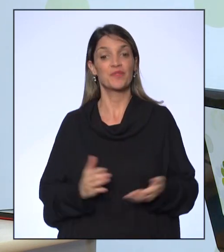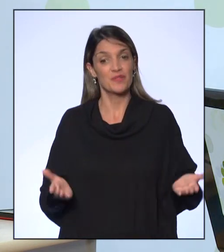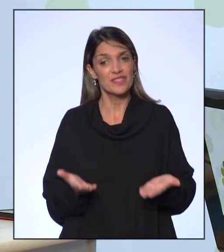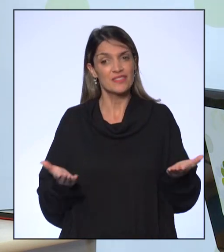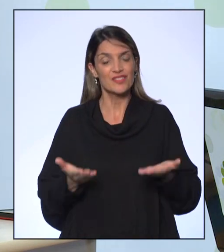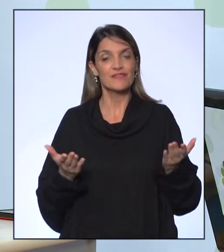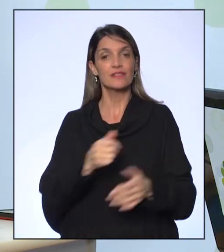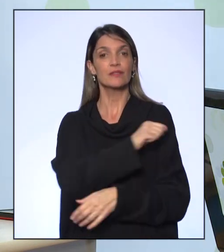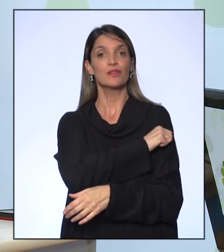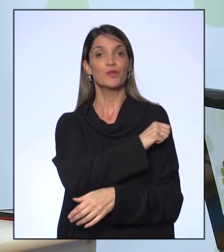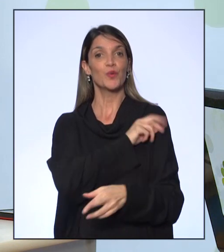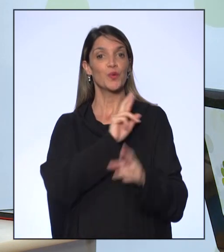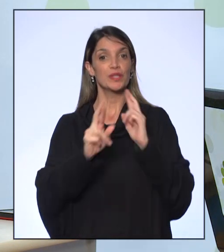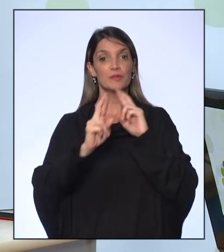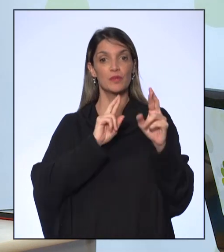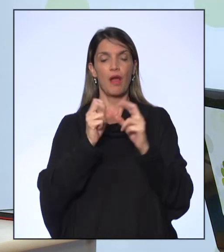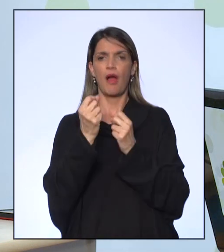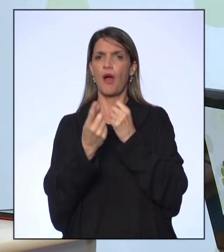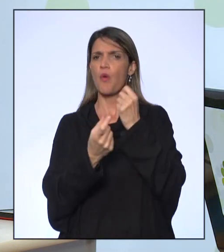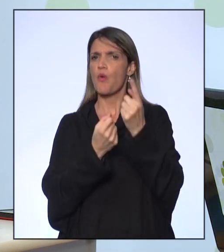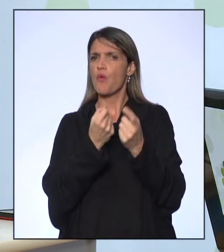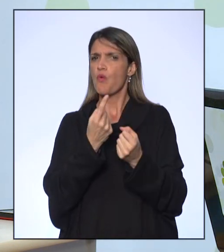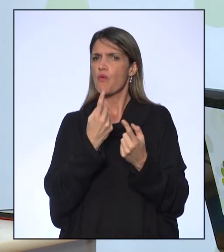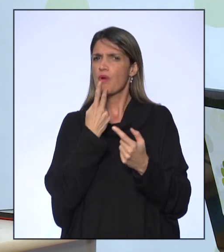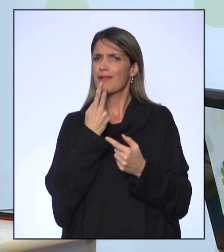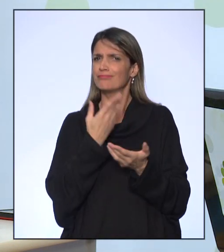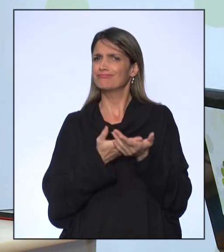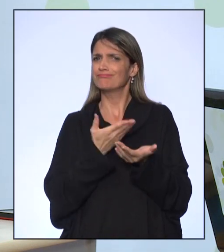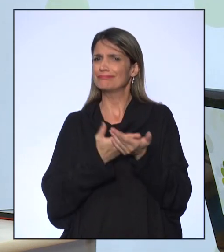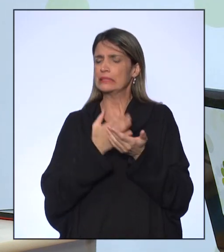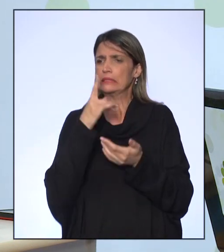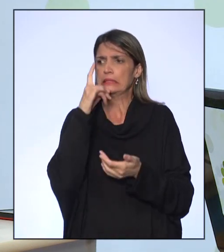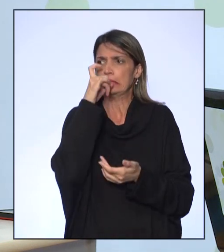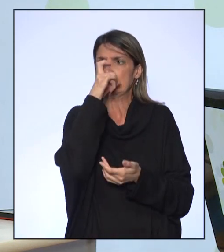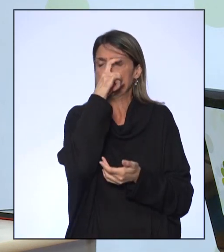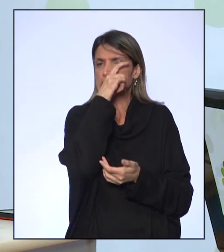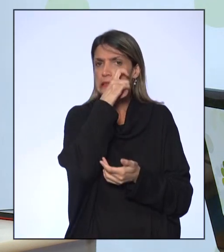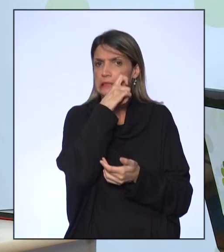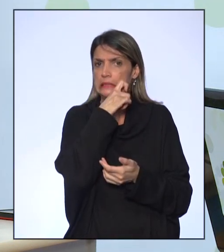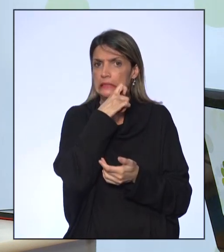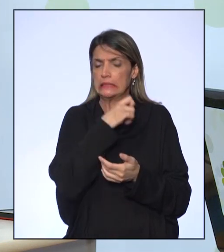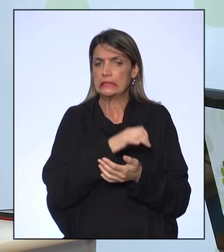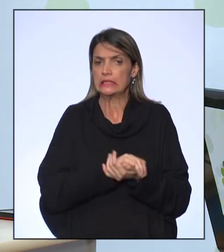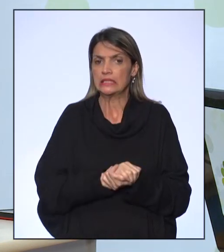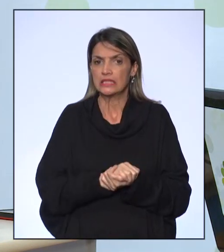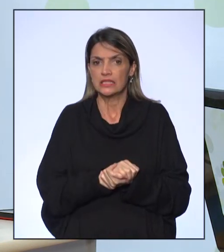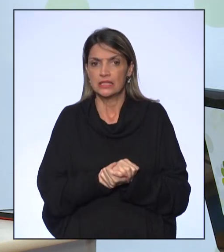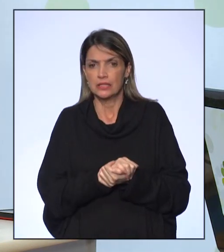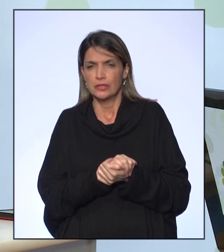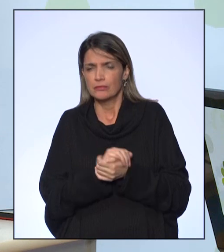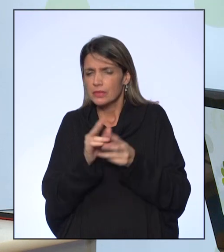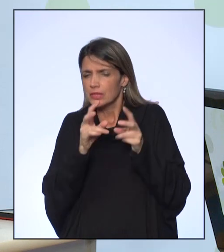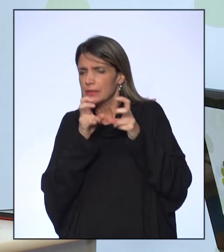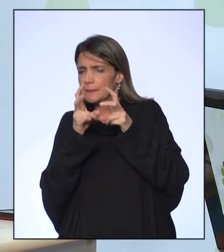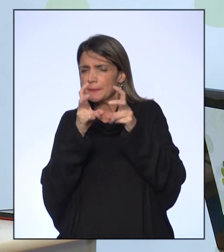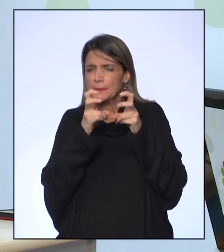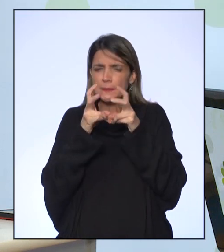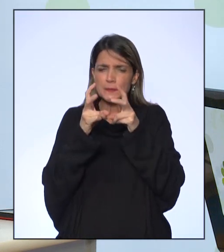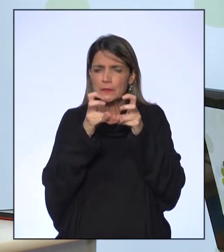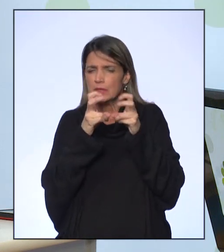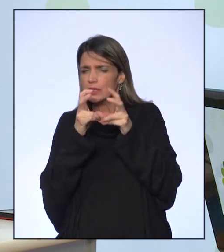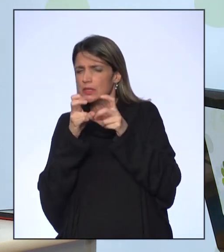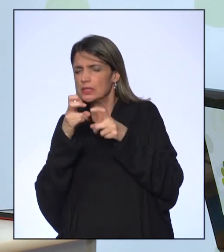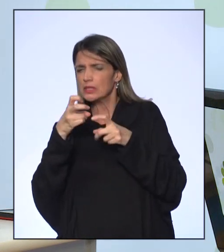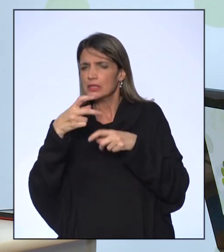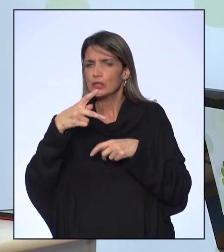incentivando os alunos a responder. Alguns alunos estão falando que está difícil essa aula, né? Identificar onde que vai pegar a